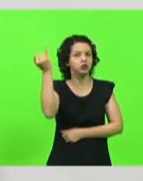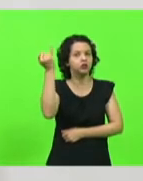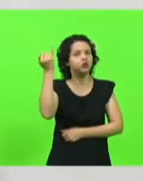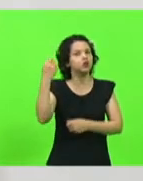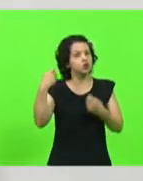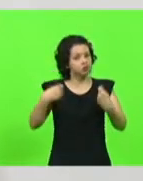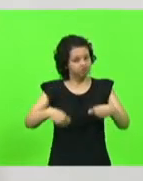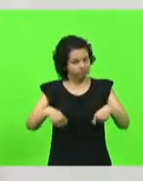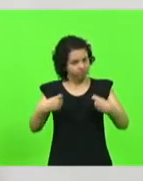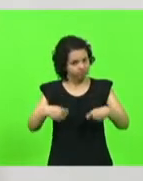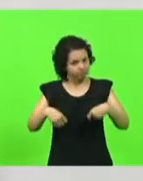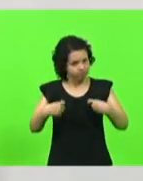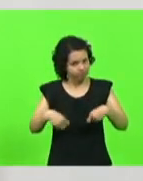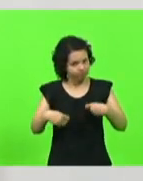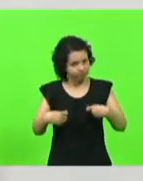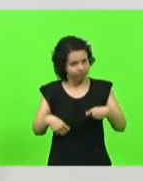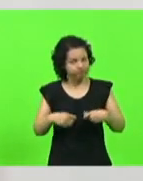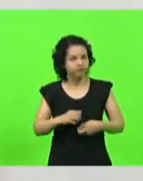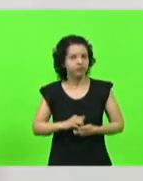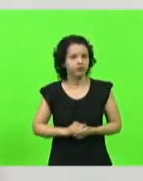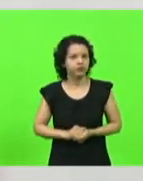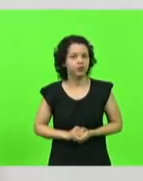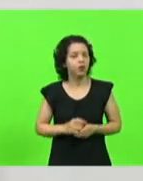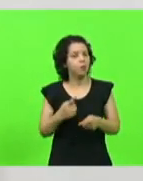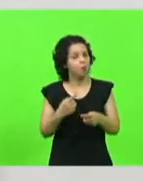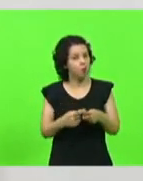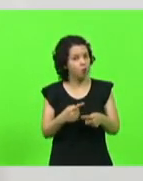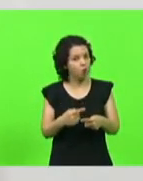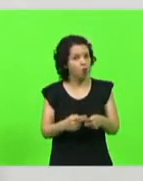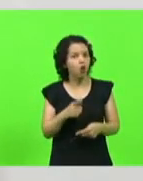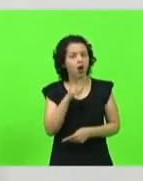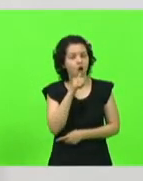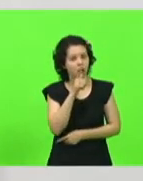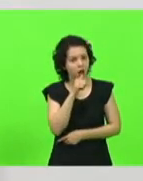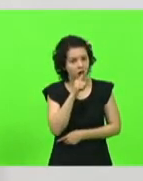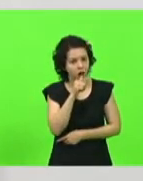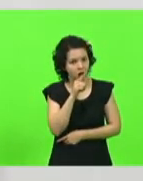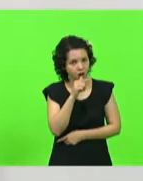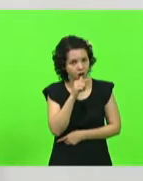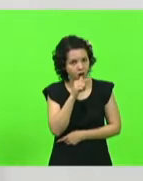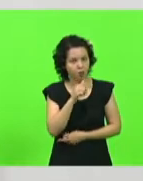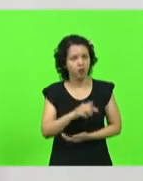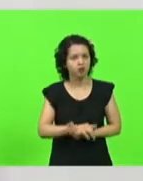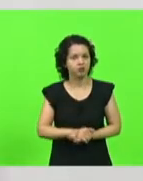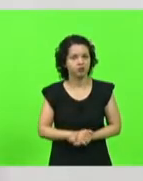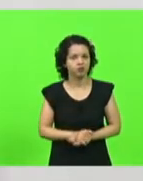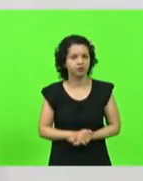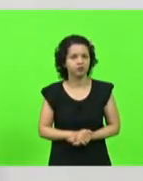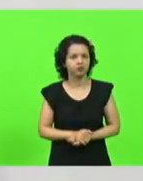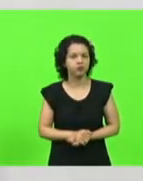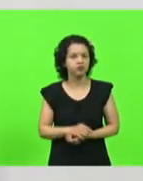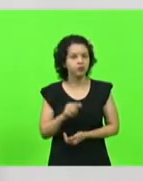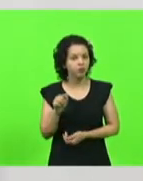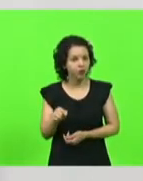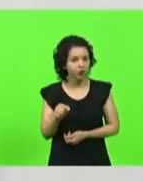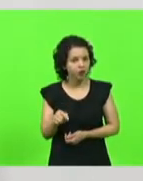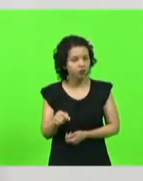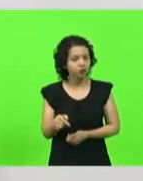necessário, porque a água, este bem comum